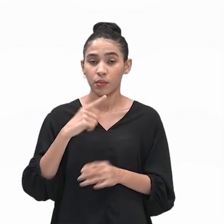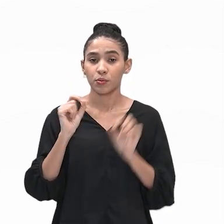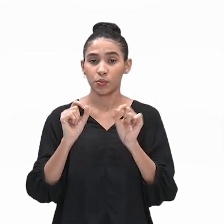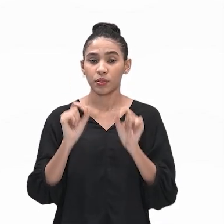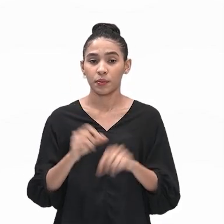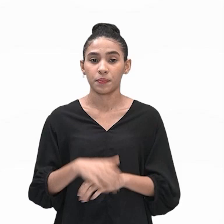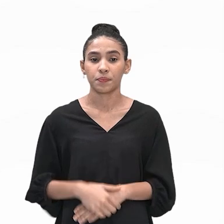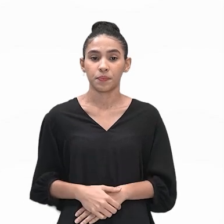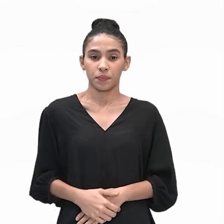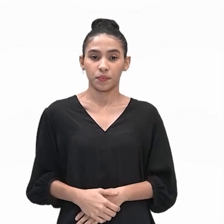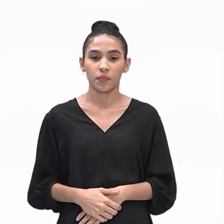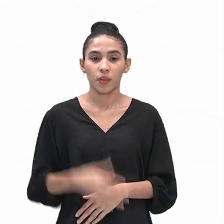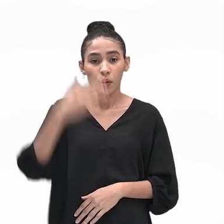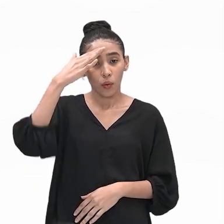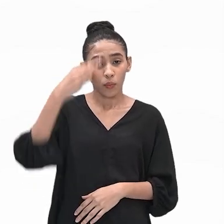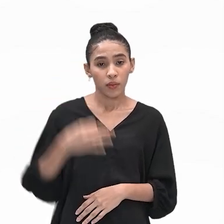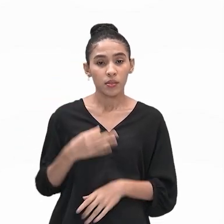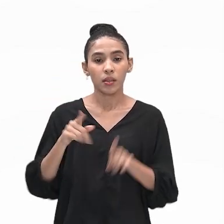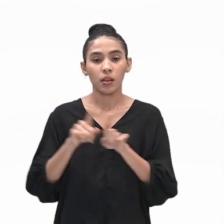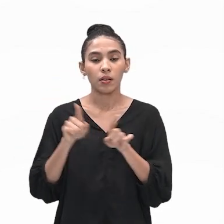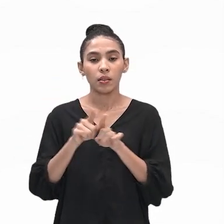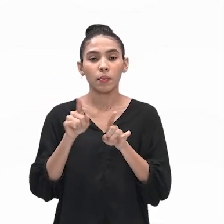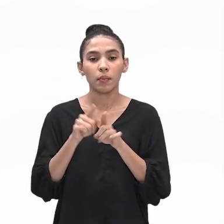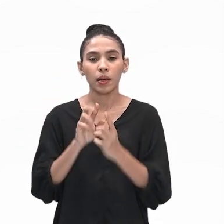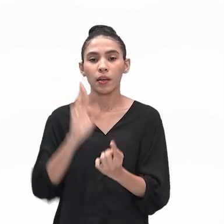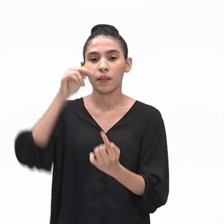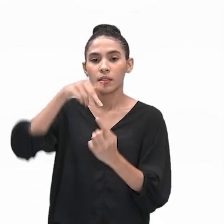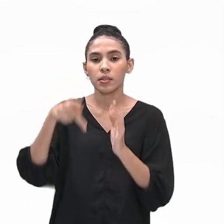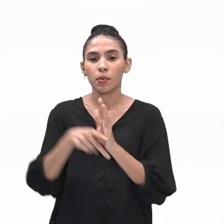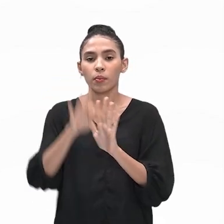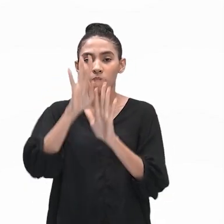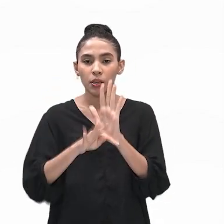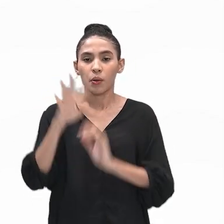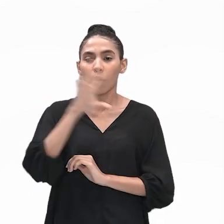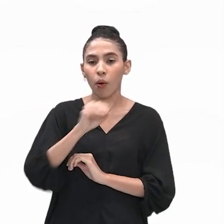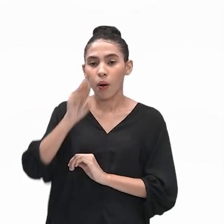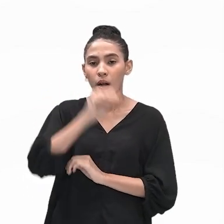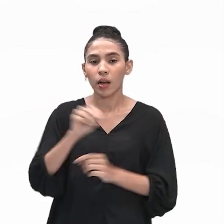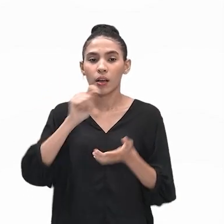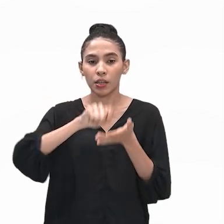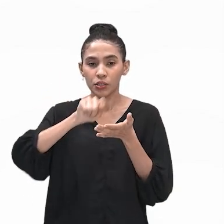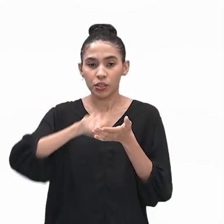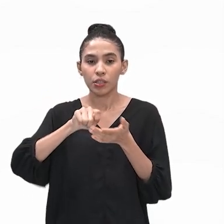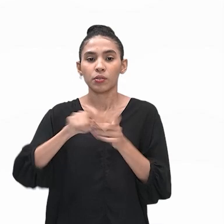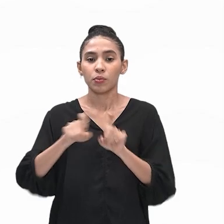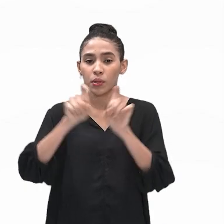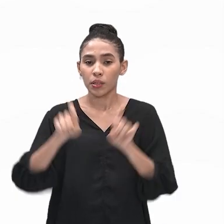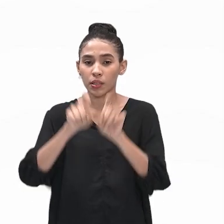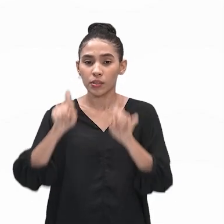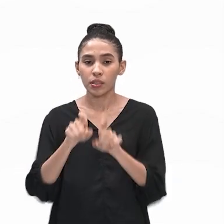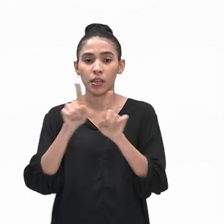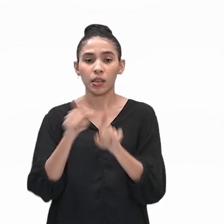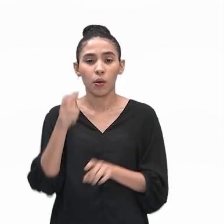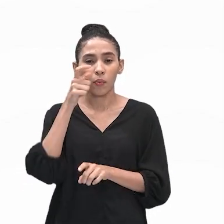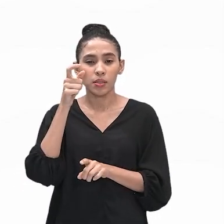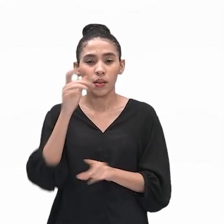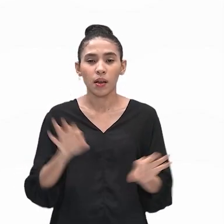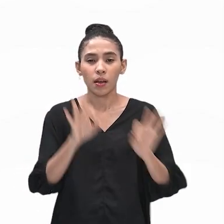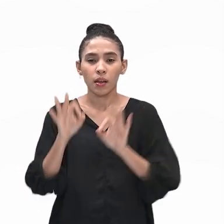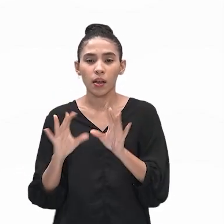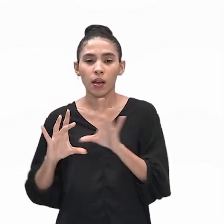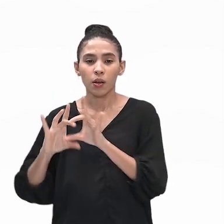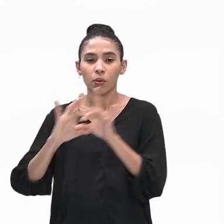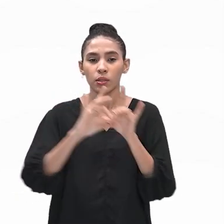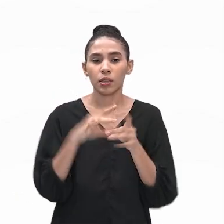então compreensão e inferência em textos orais, escritos e digitais, observando os respectivos contextos